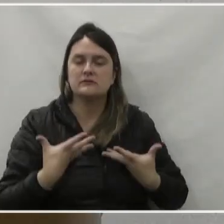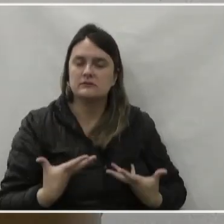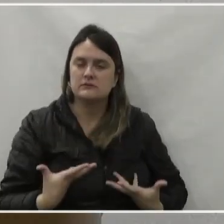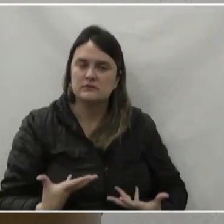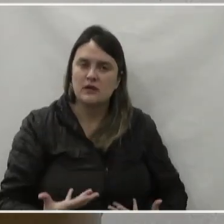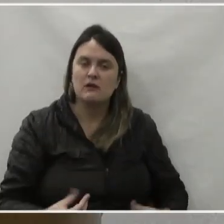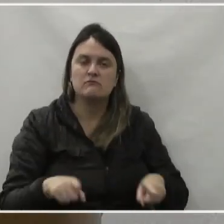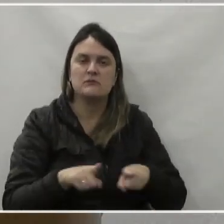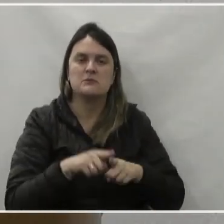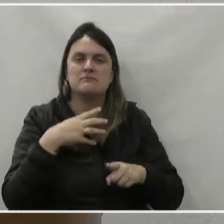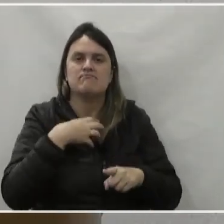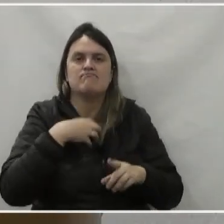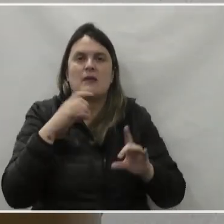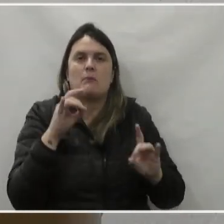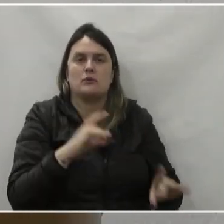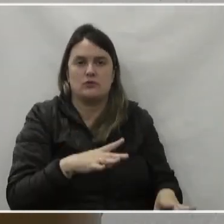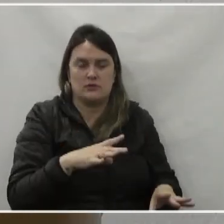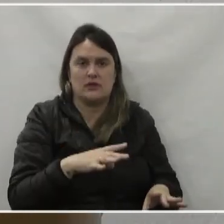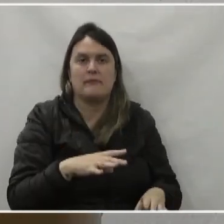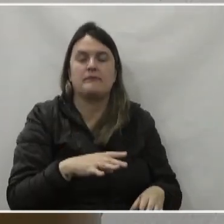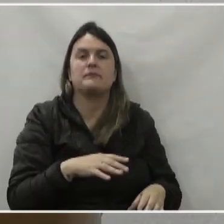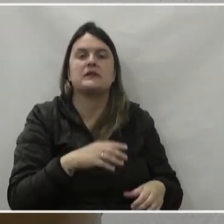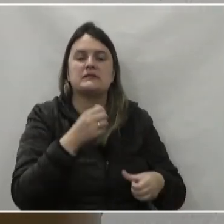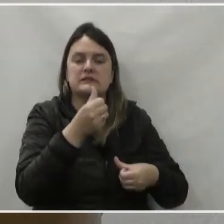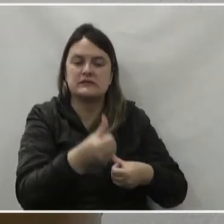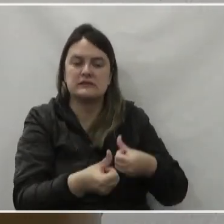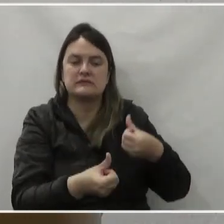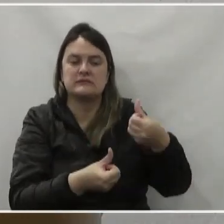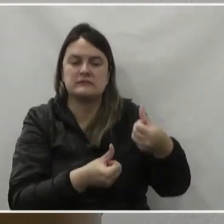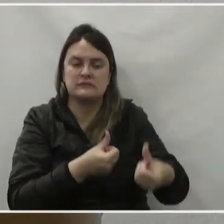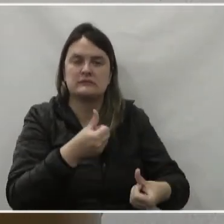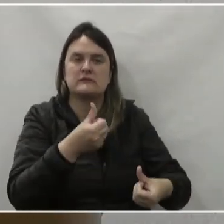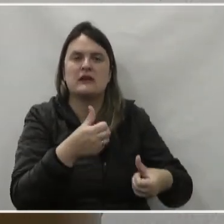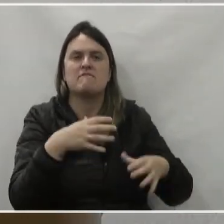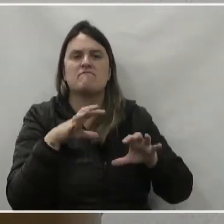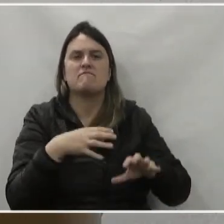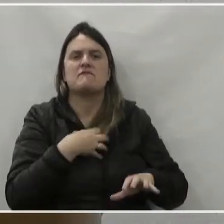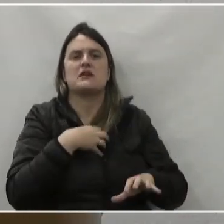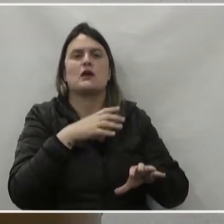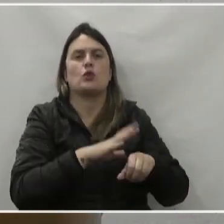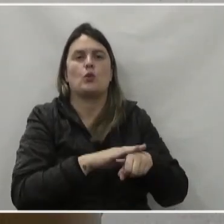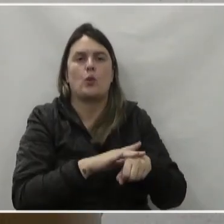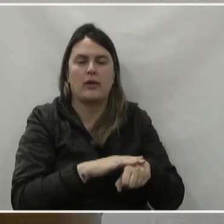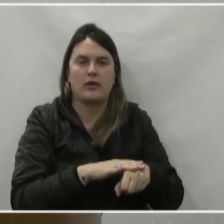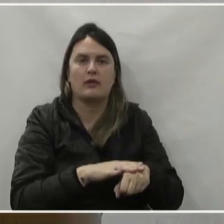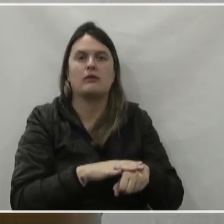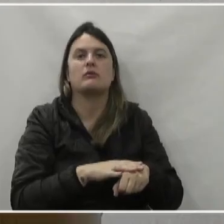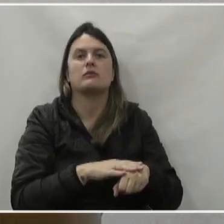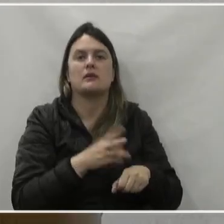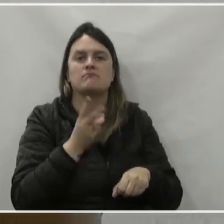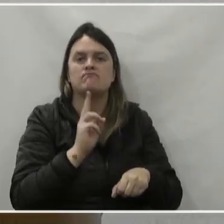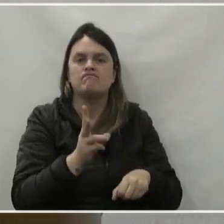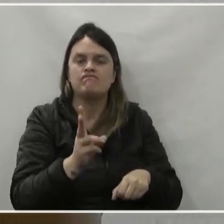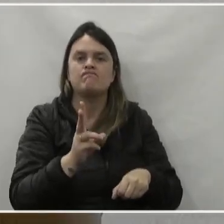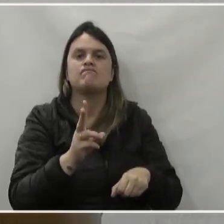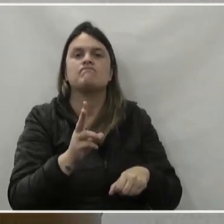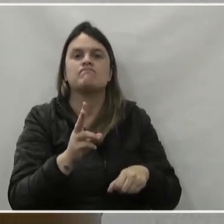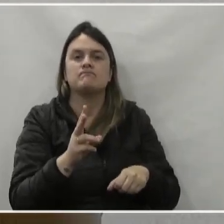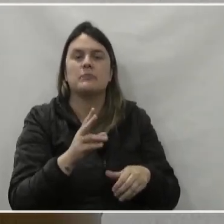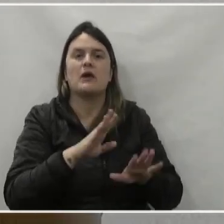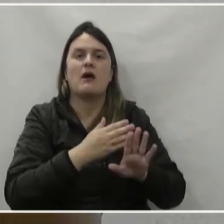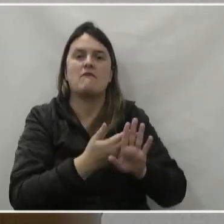esgotamento e abandono. A cada semestre, mais docentes adoecem. A cada ano, corremos riscos de talentos